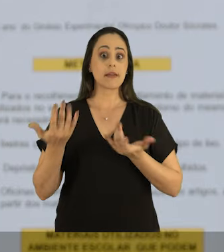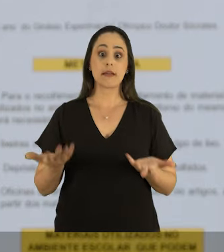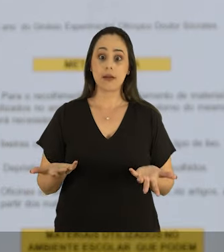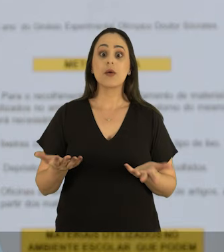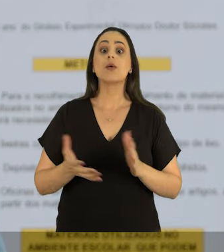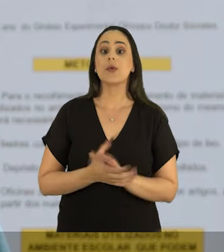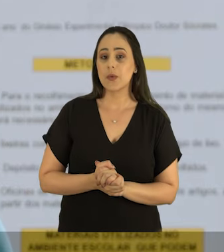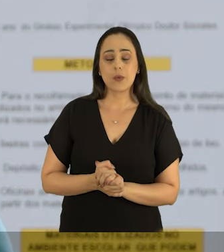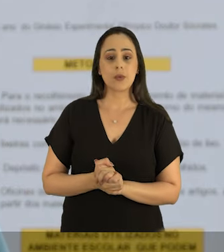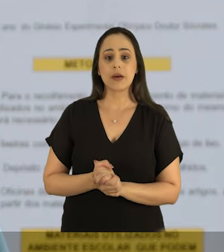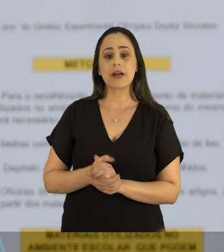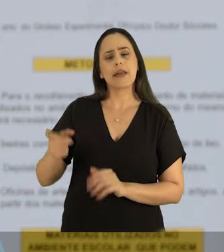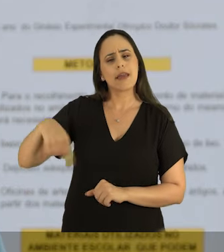gamificação